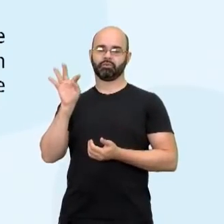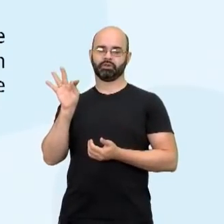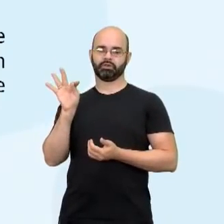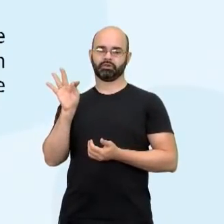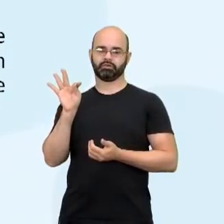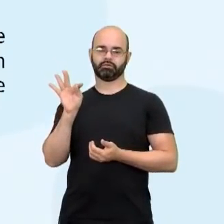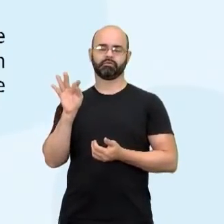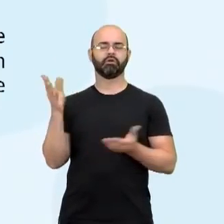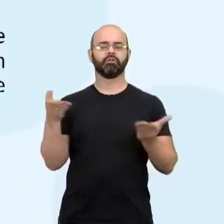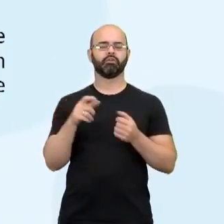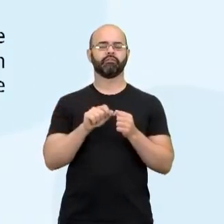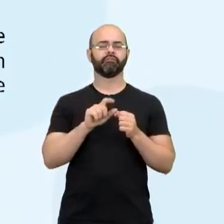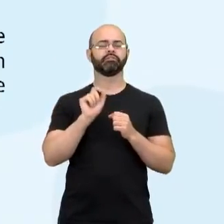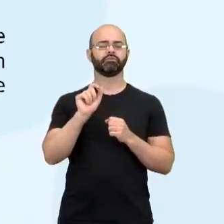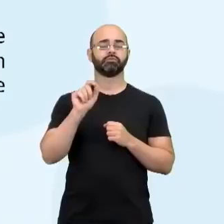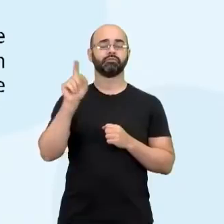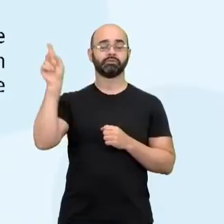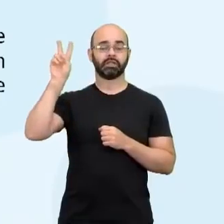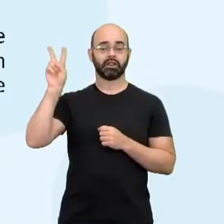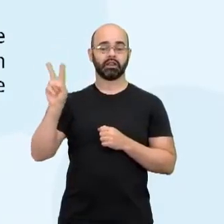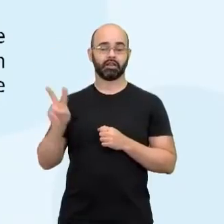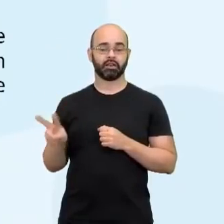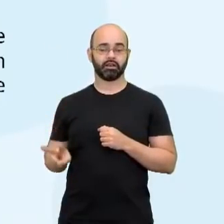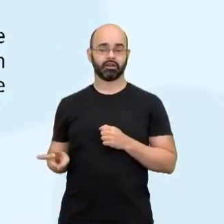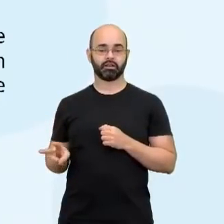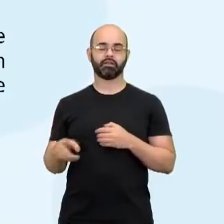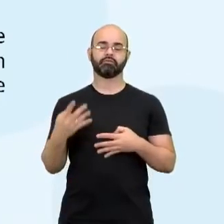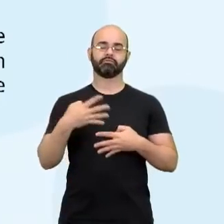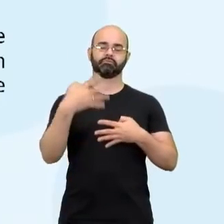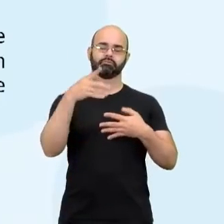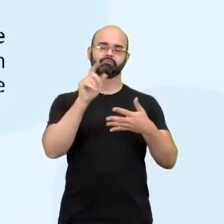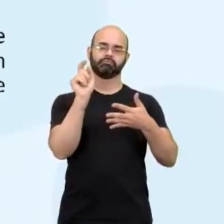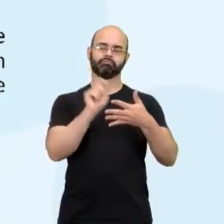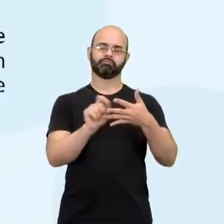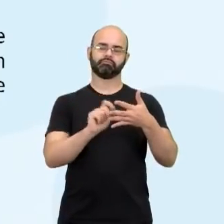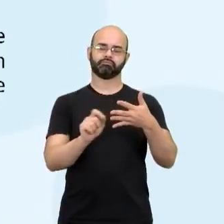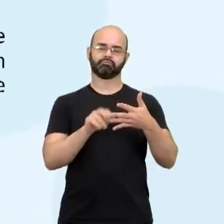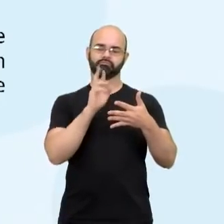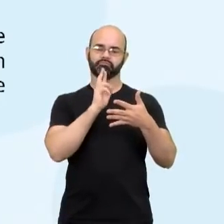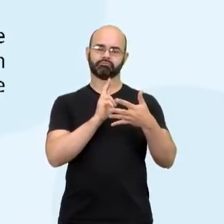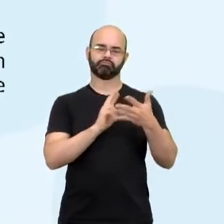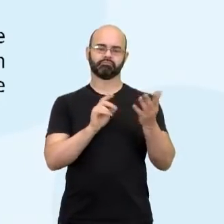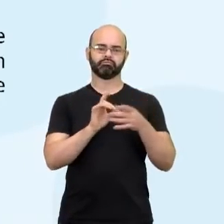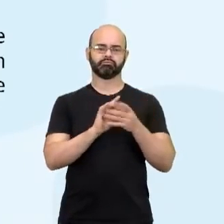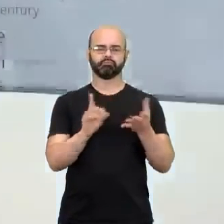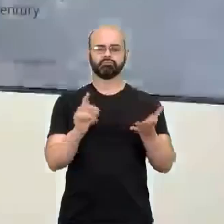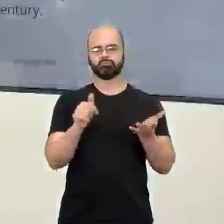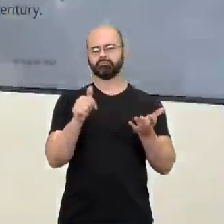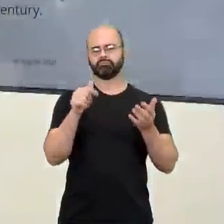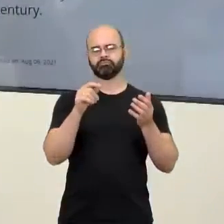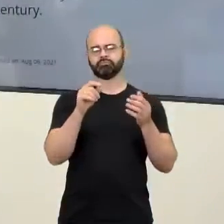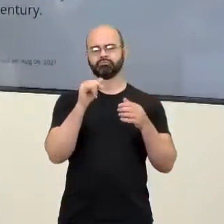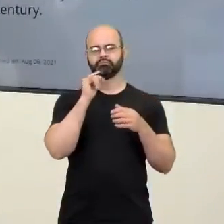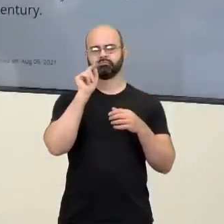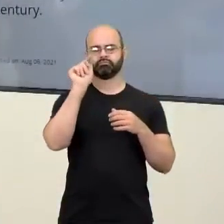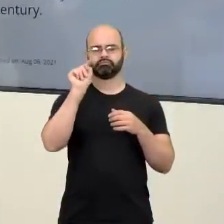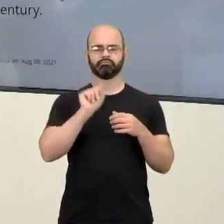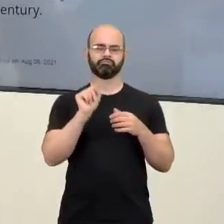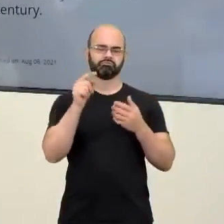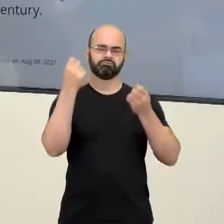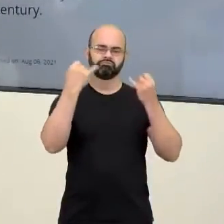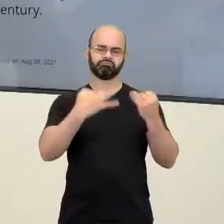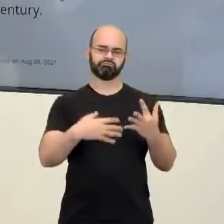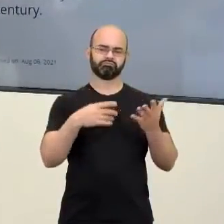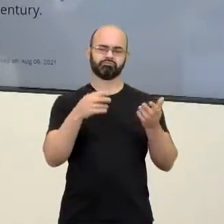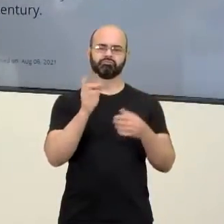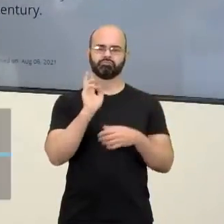do texto, e aí vocês vão escrever no chat quais são os verbos do passado. Vocês podem colocar irregular, coloca a letra I, 2 pontos, e coloca quais são.